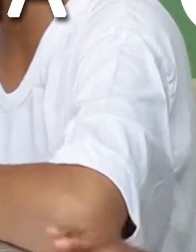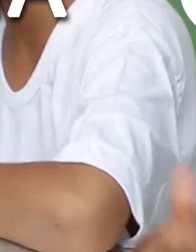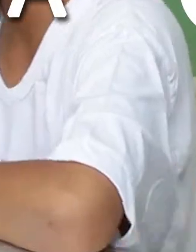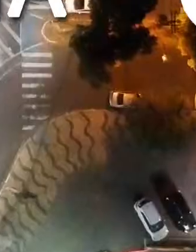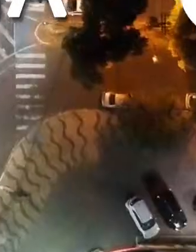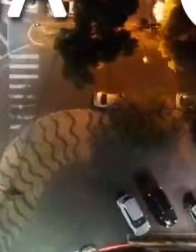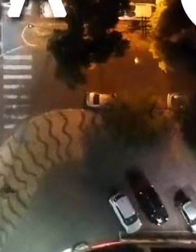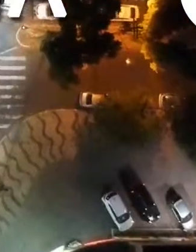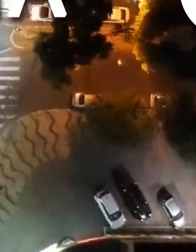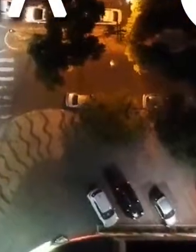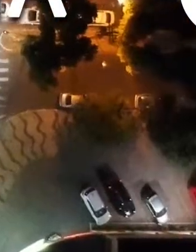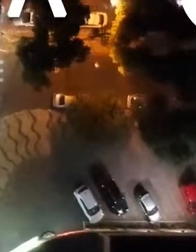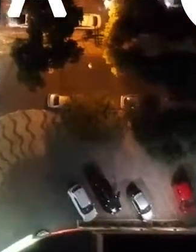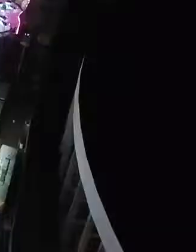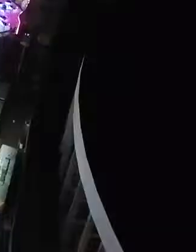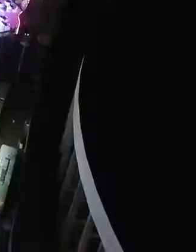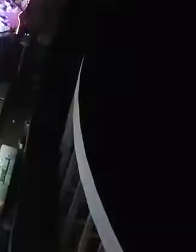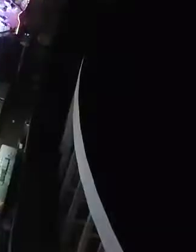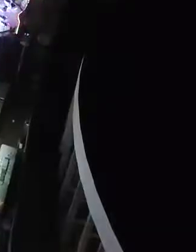Cidadania.